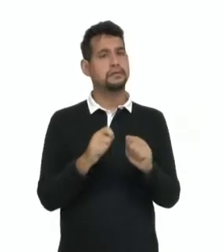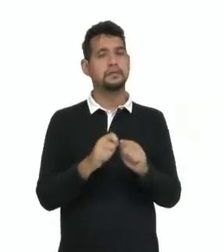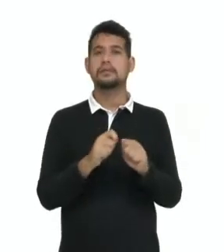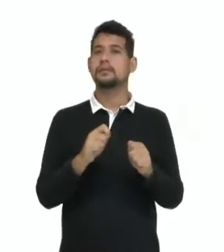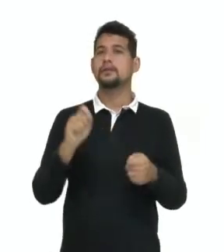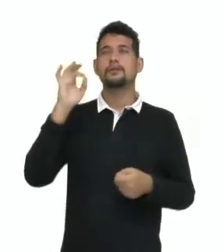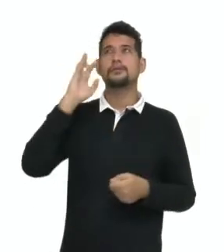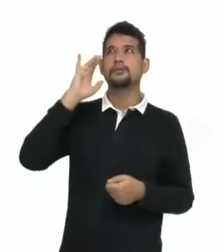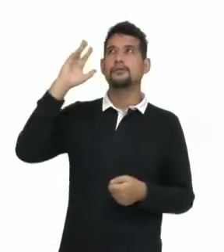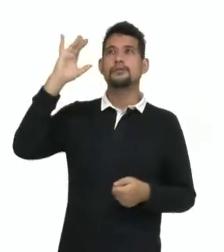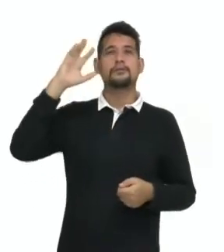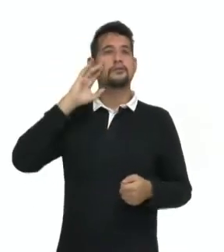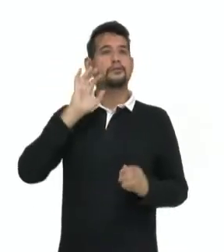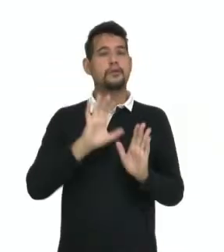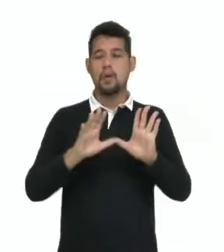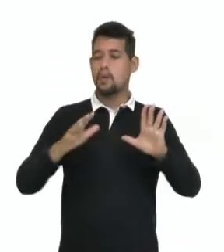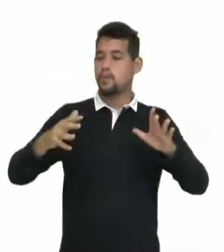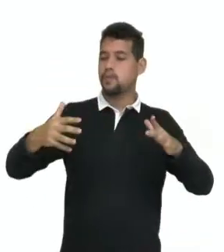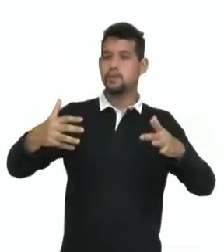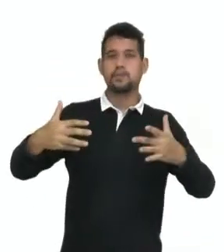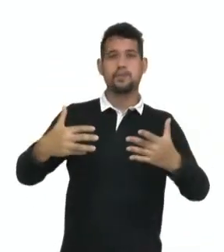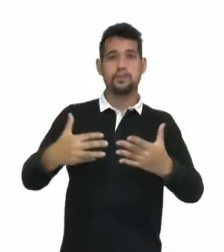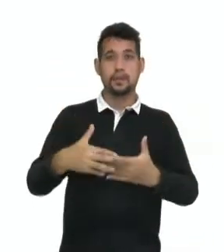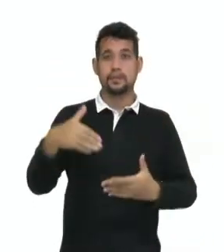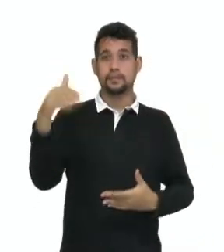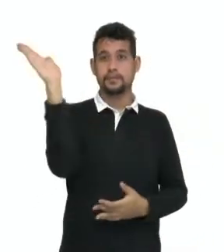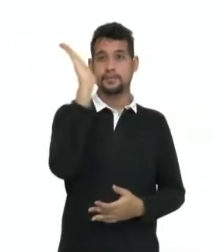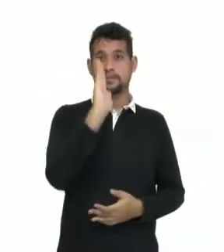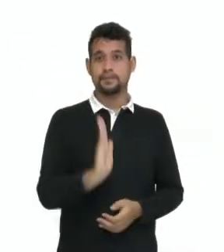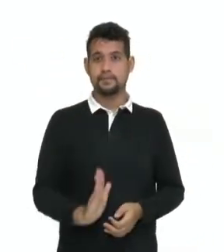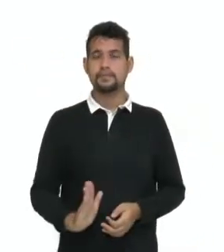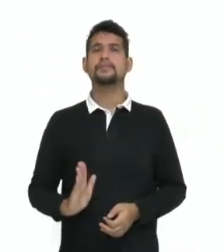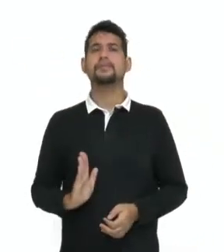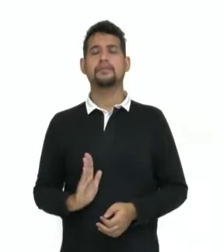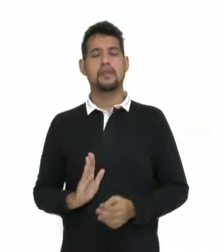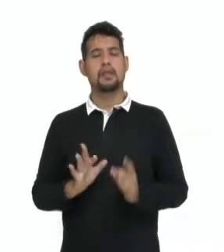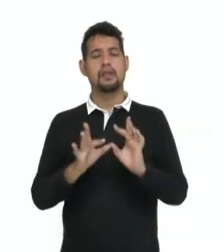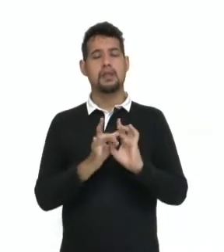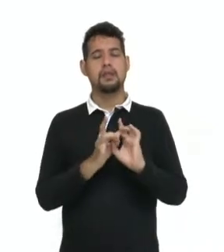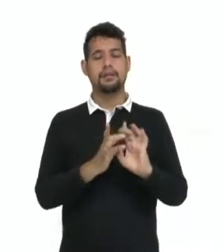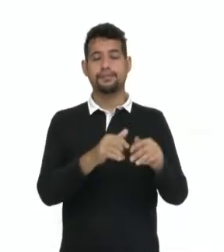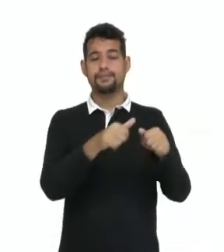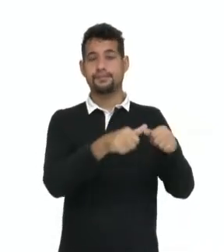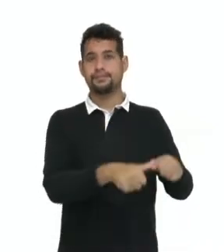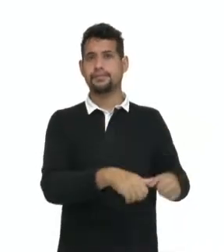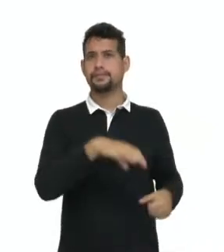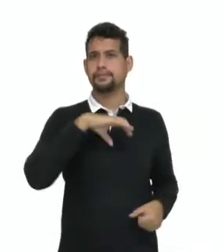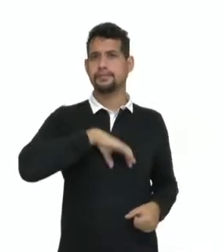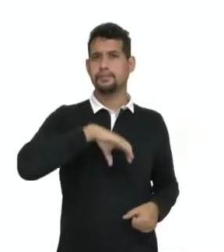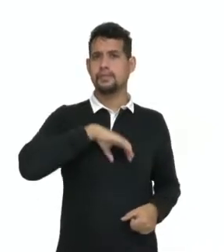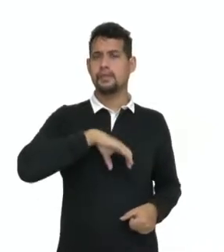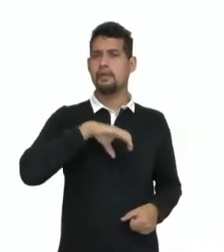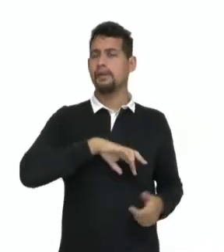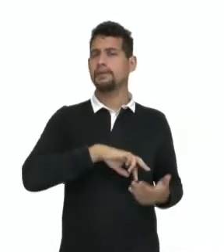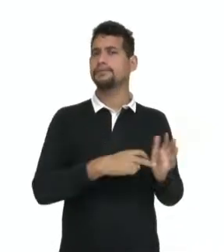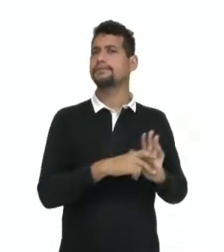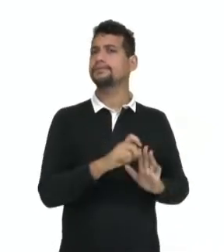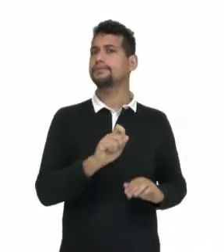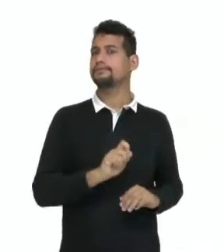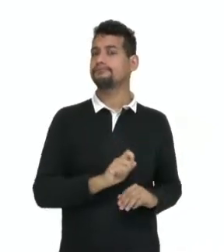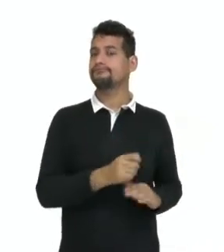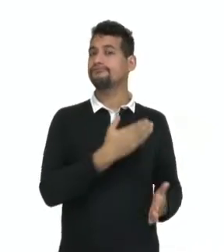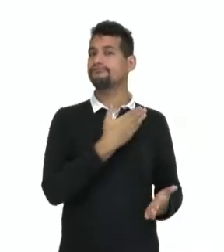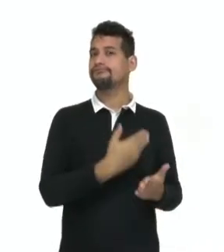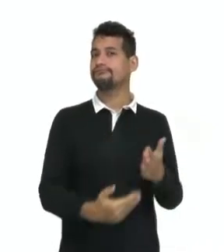de criar um poderoso império a partir do Brasil, permanecer em Portugal, né, poderia significar a perda